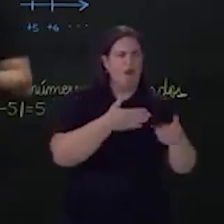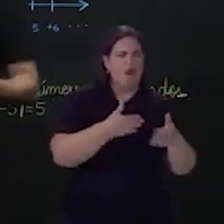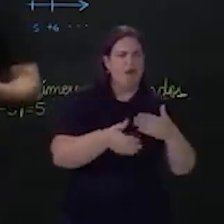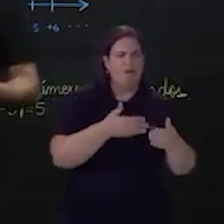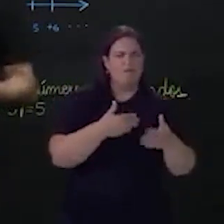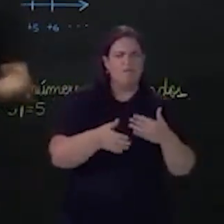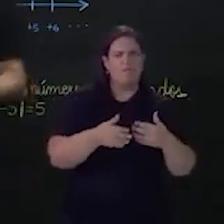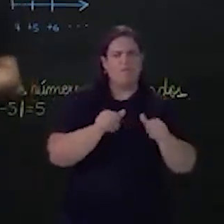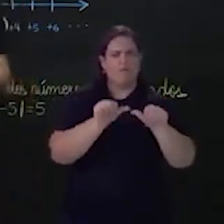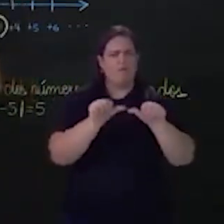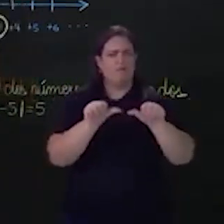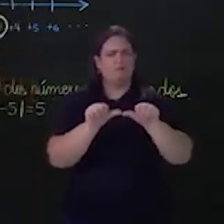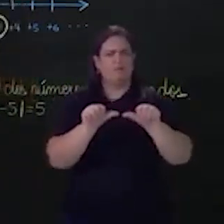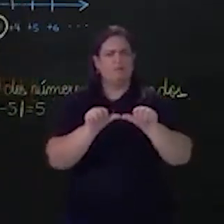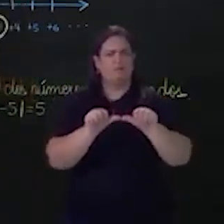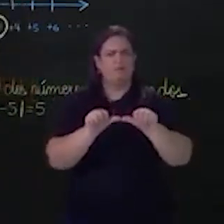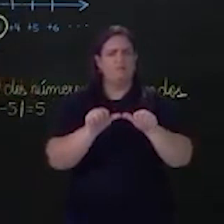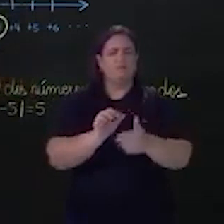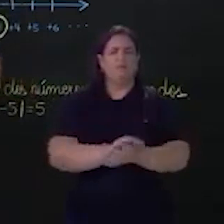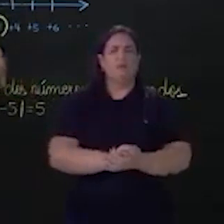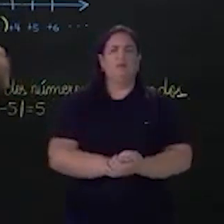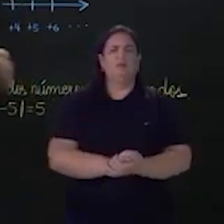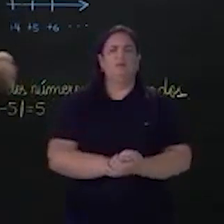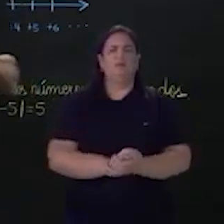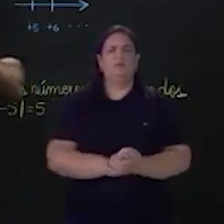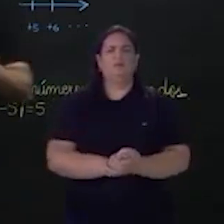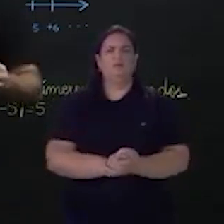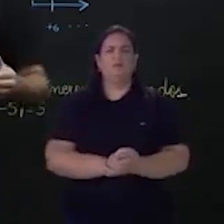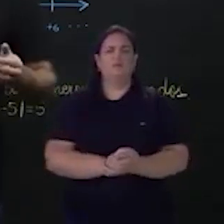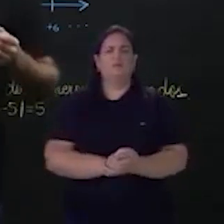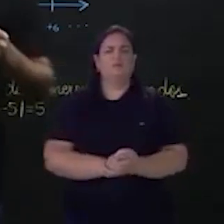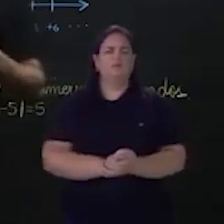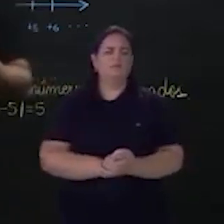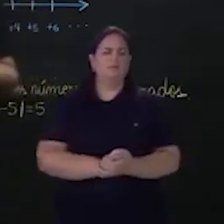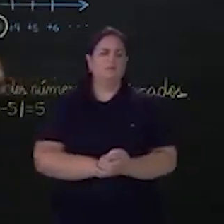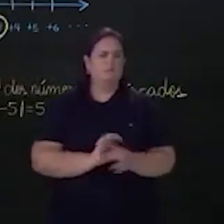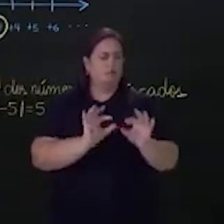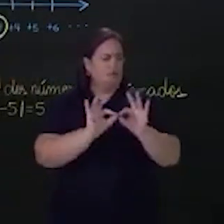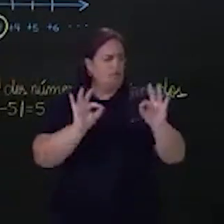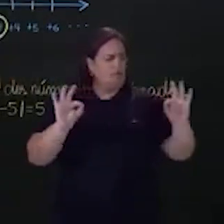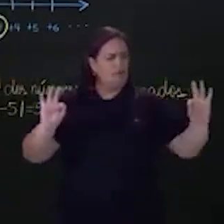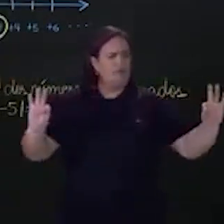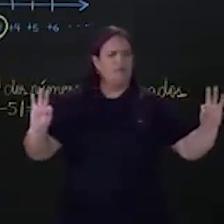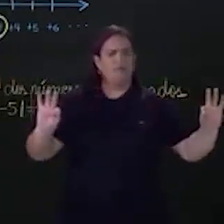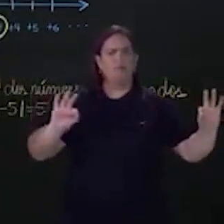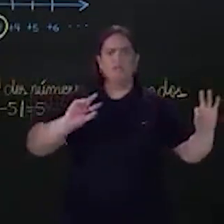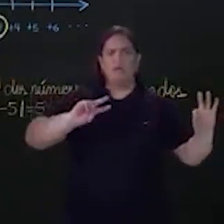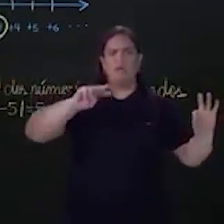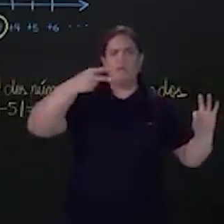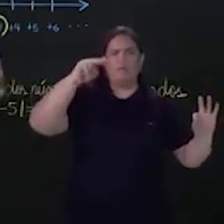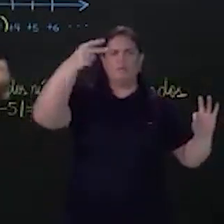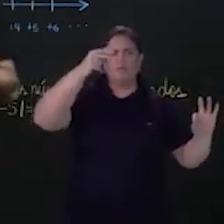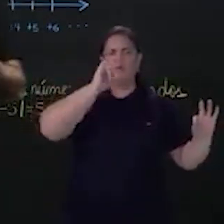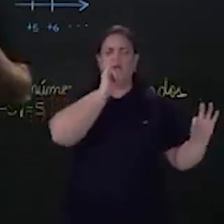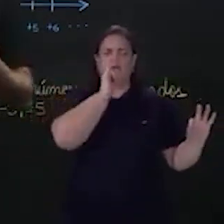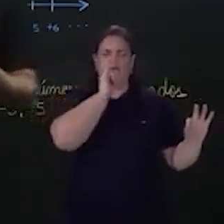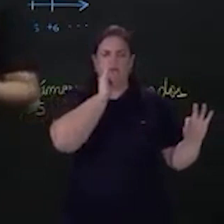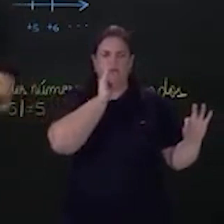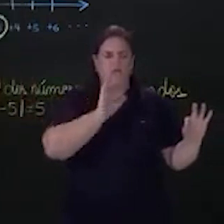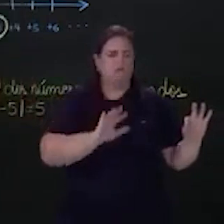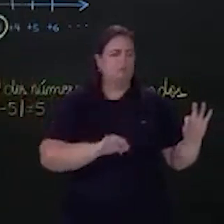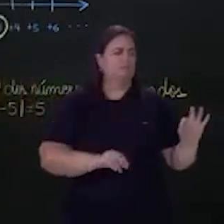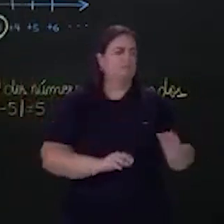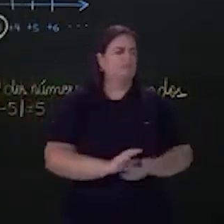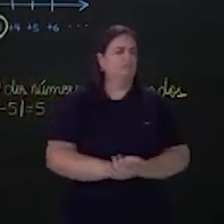quaisquer simétricos, a distância entre esses dois números sempre será o dobro do seu valor numérico.